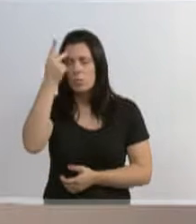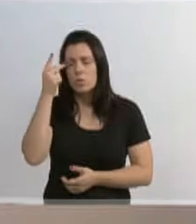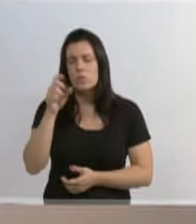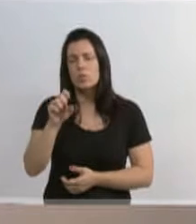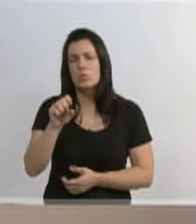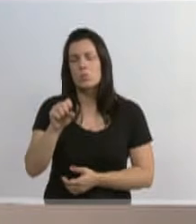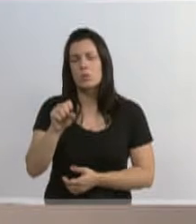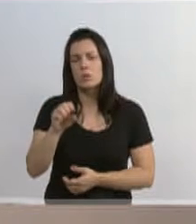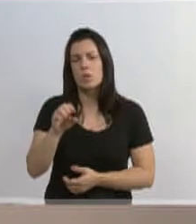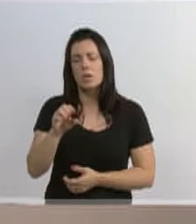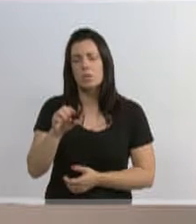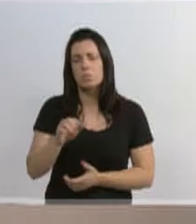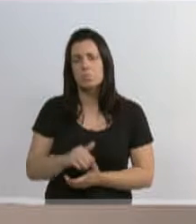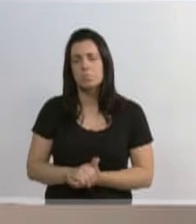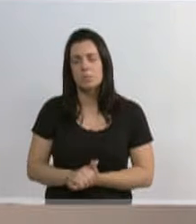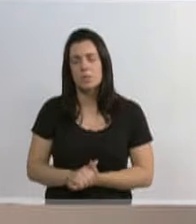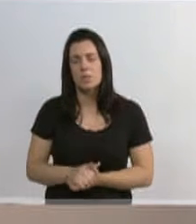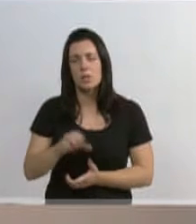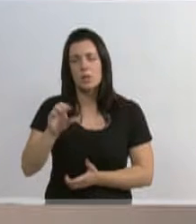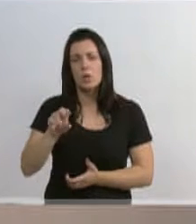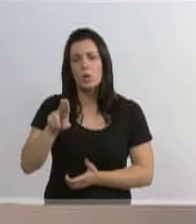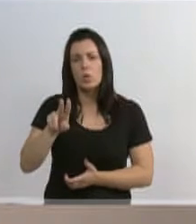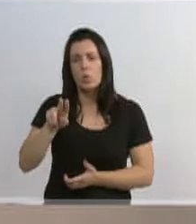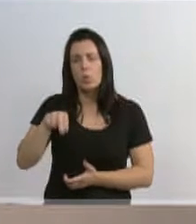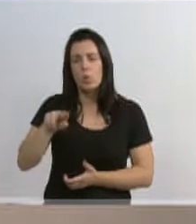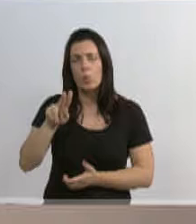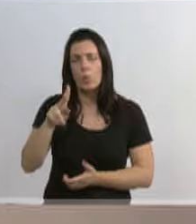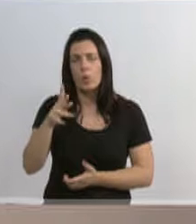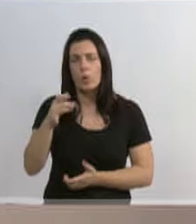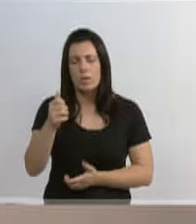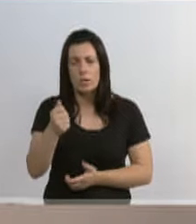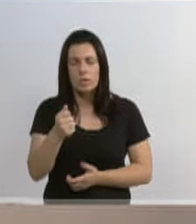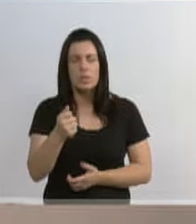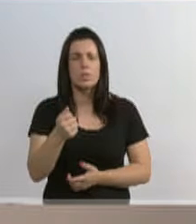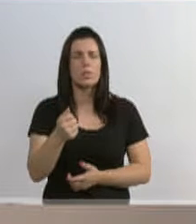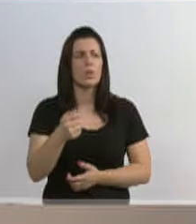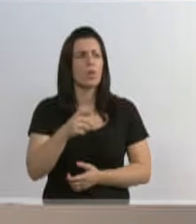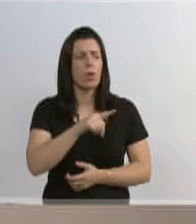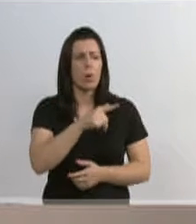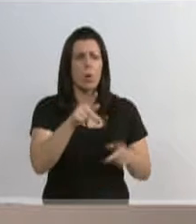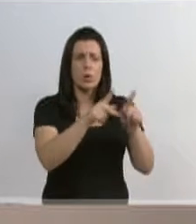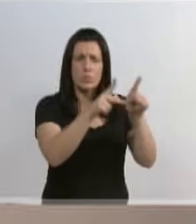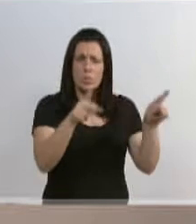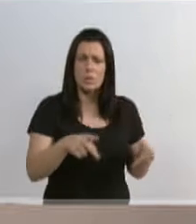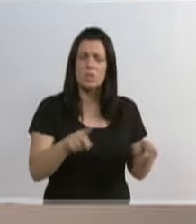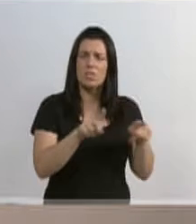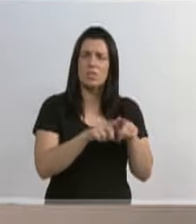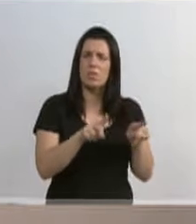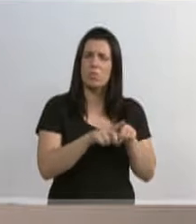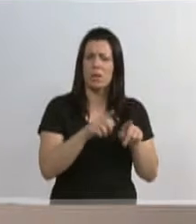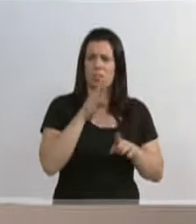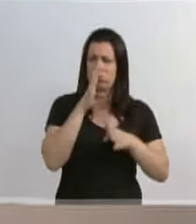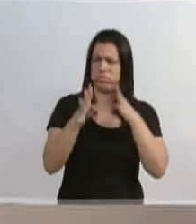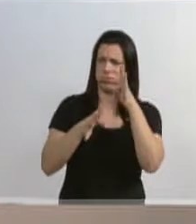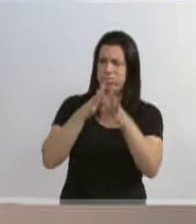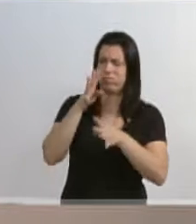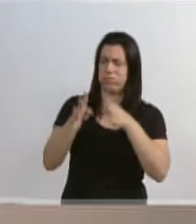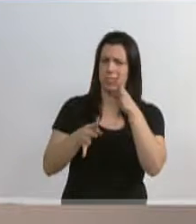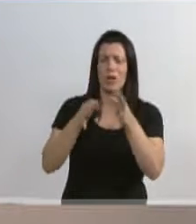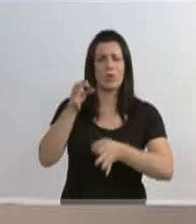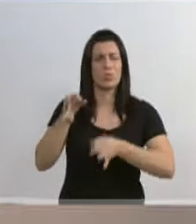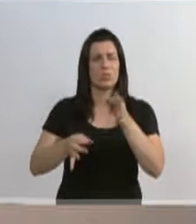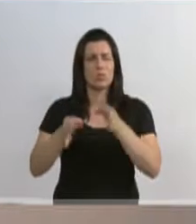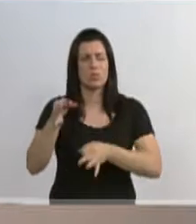Operação Lava Jato. Decisão questionada, inclusive, por colegas procuradores da Operação Lava Jato,